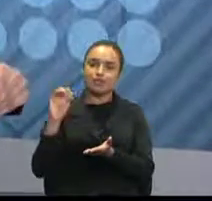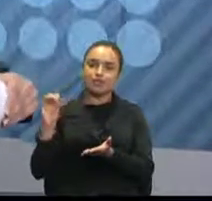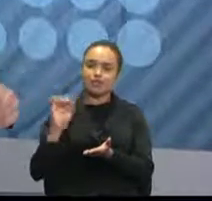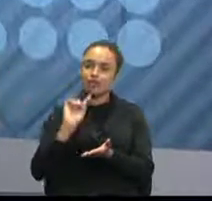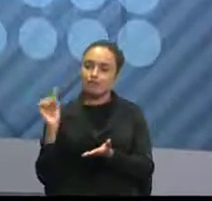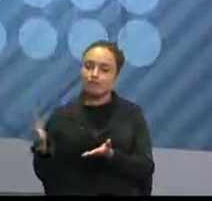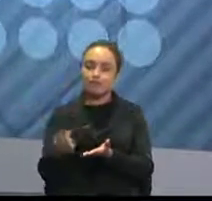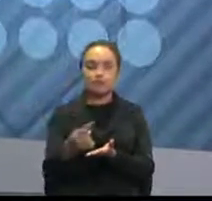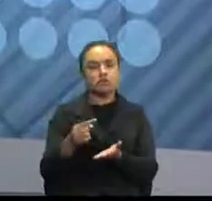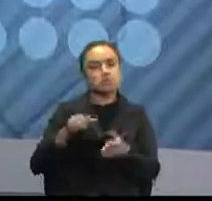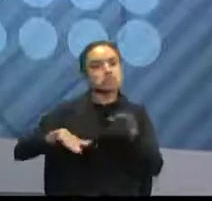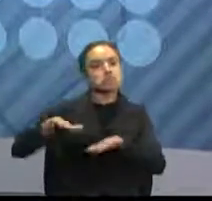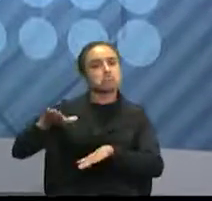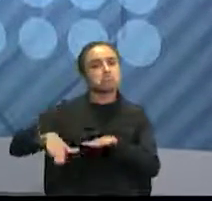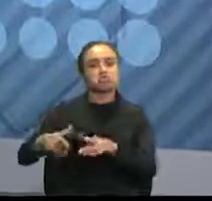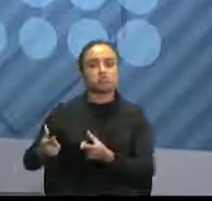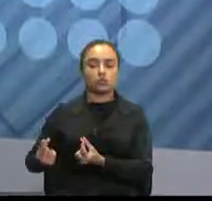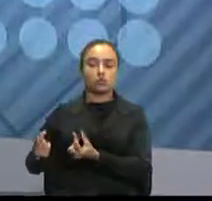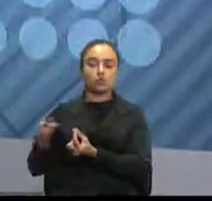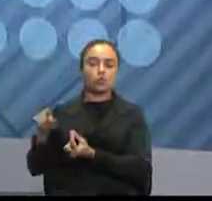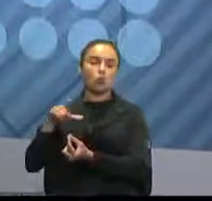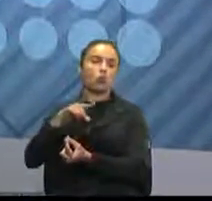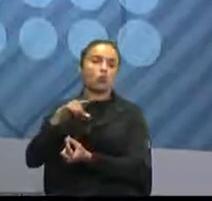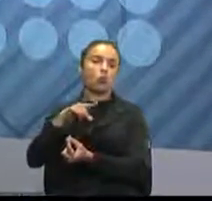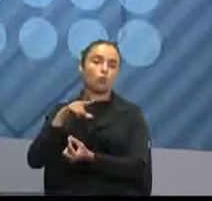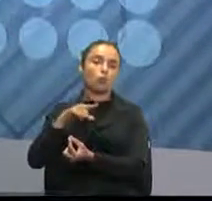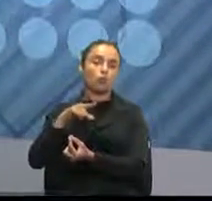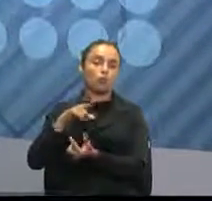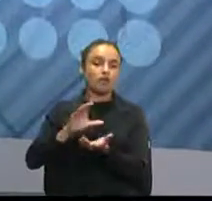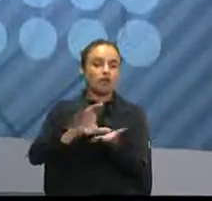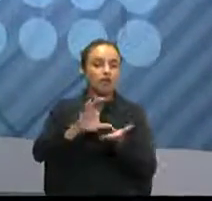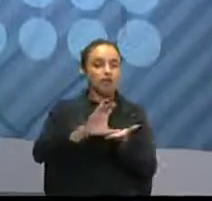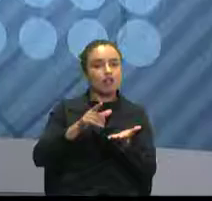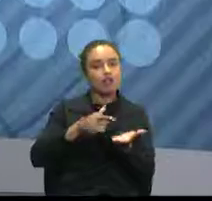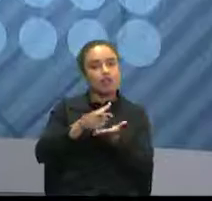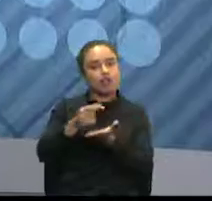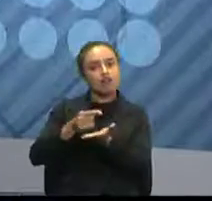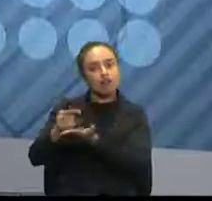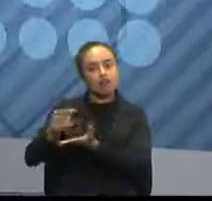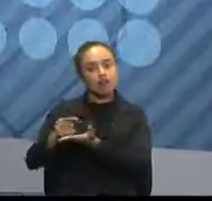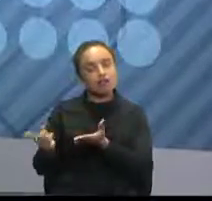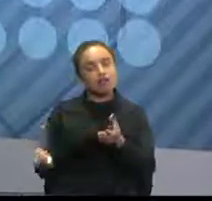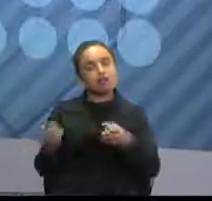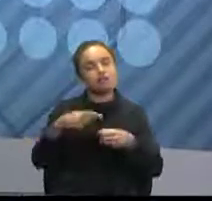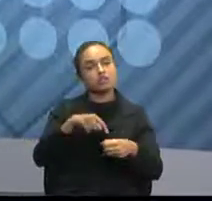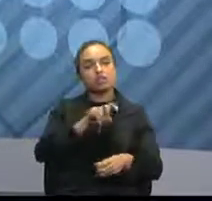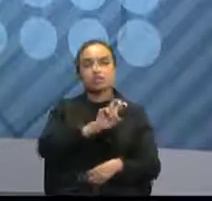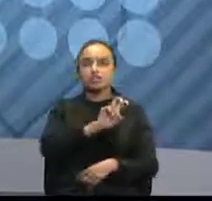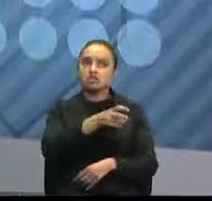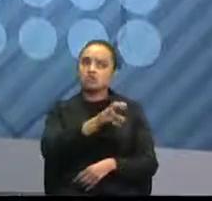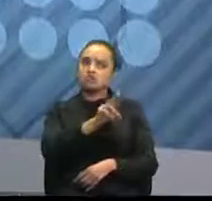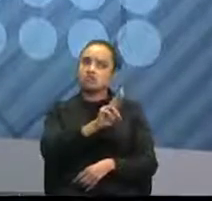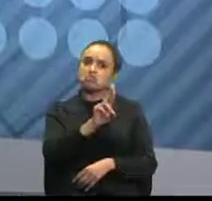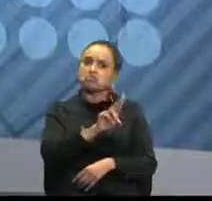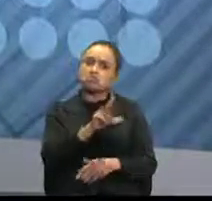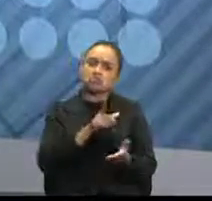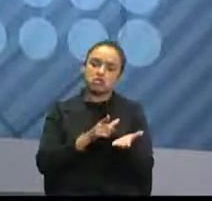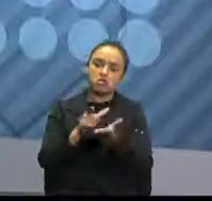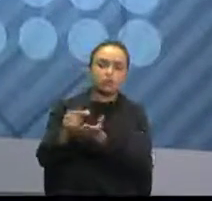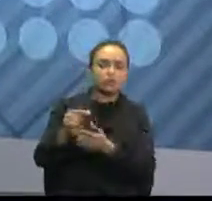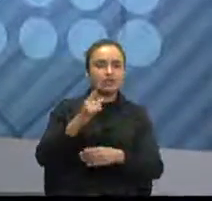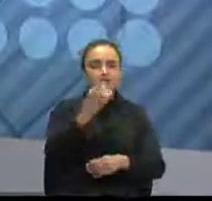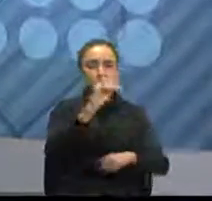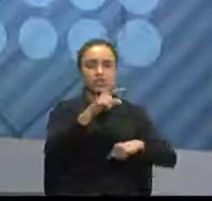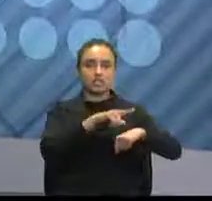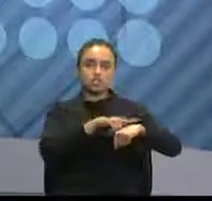possui ou do fundo então ali ela vai ganhar 5 reais por ação sem um retorno sem pagar r$5 comprou as dez horas a um